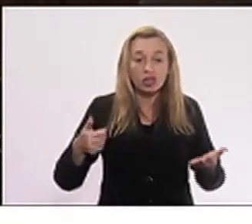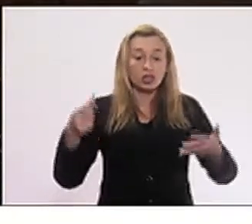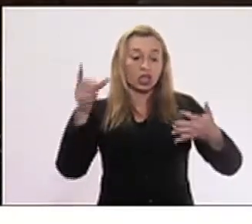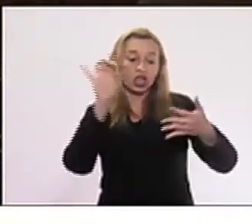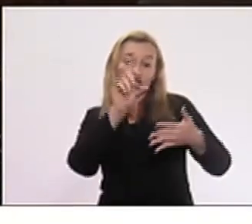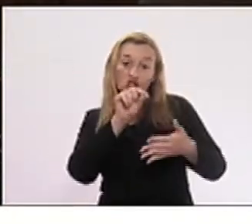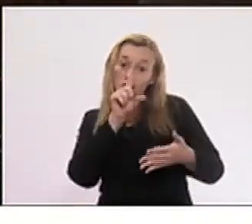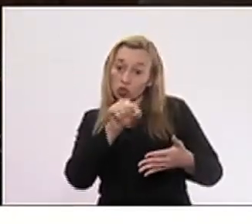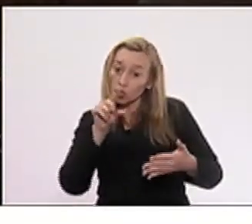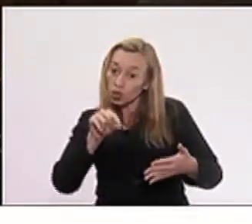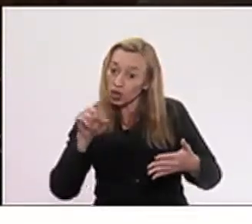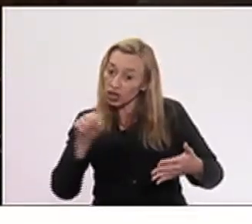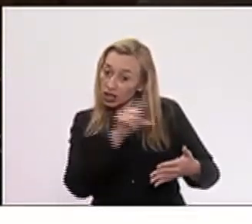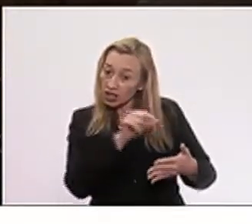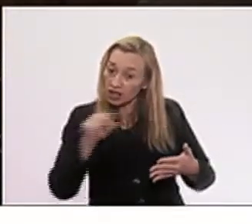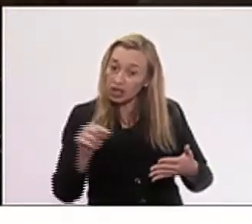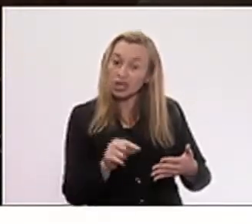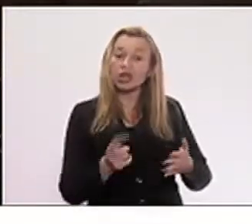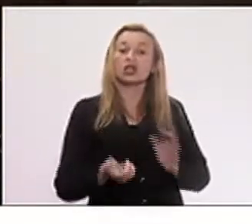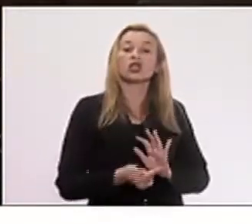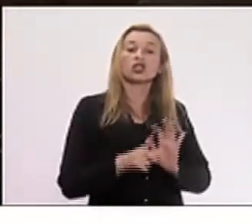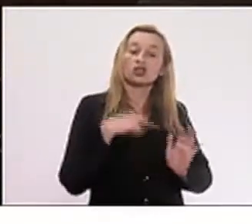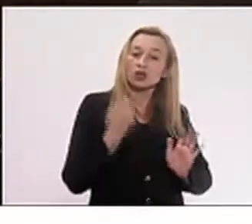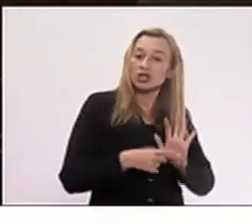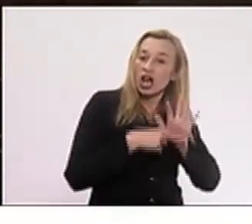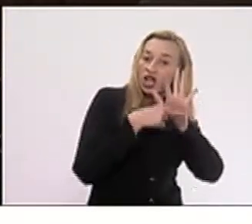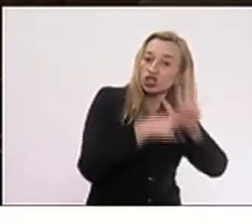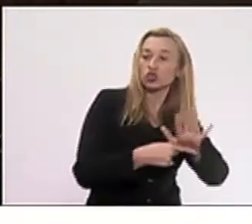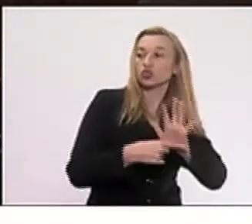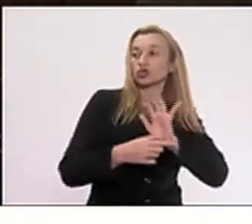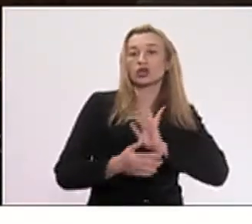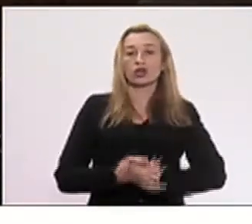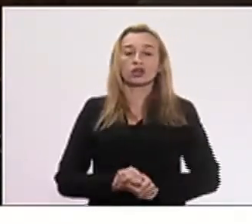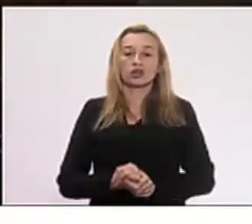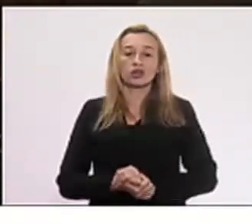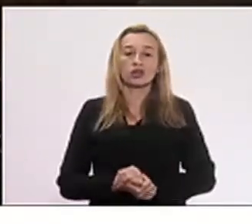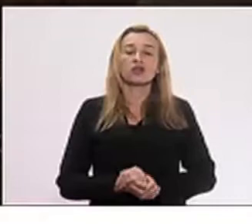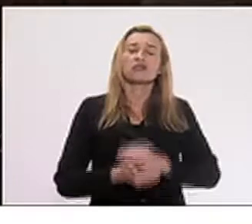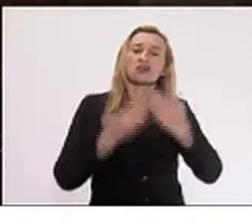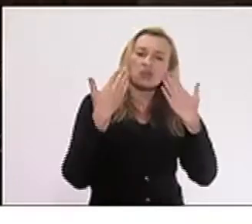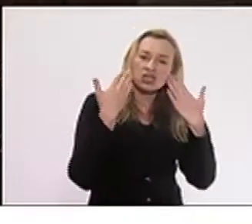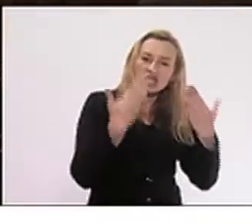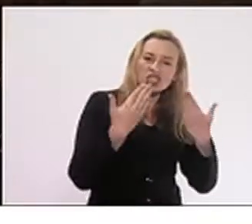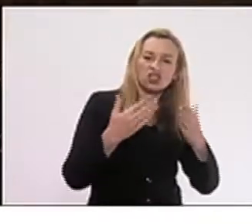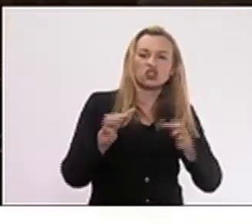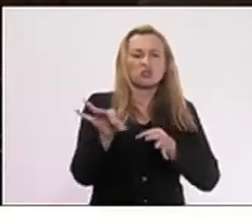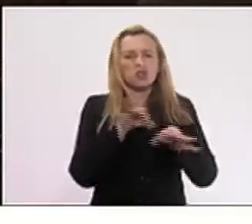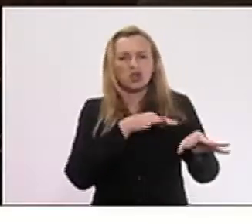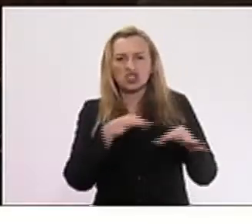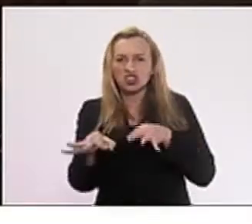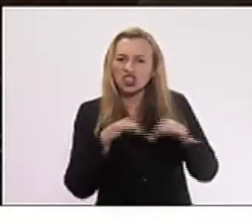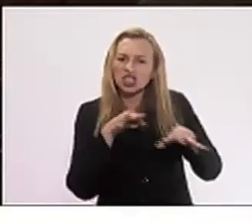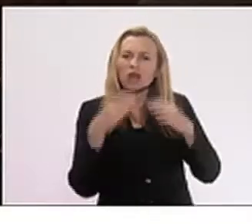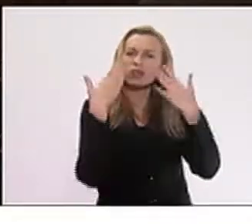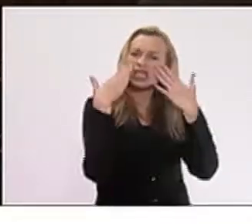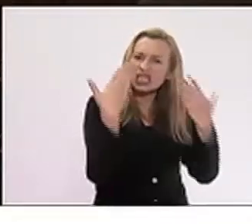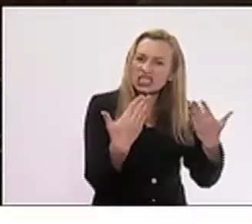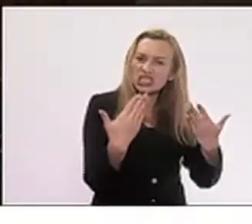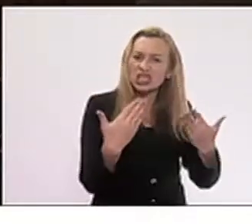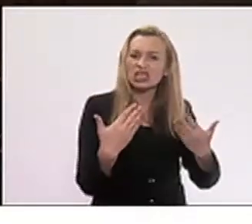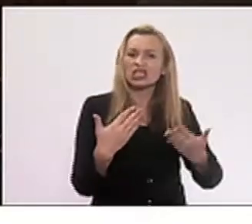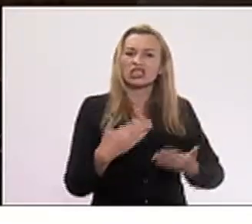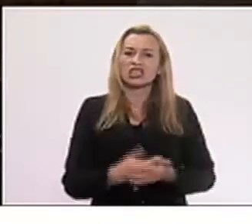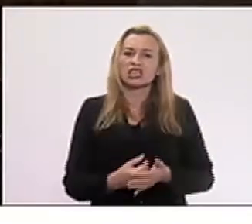de nossa contribuição efetiva, com a apresentação de projetos, com a apresentação